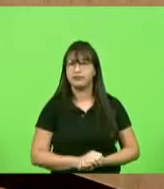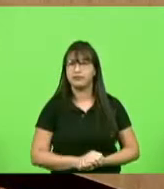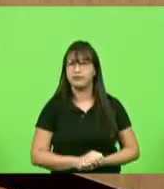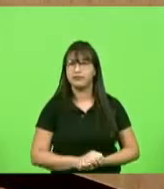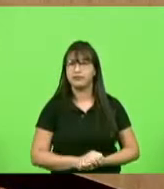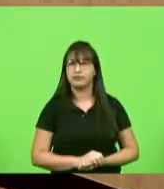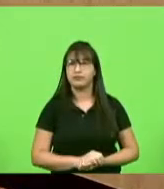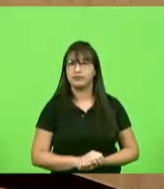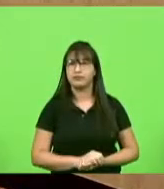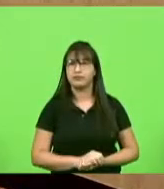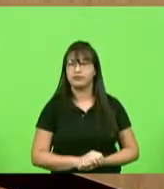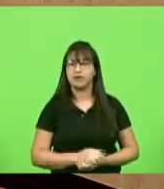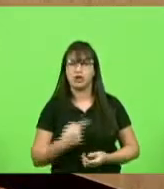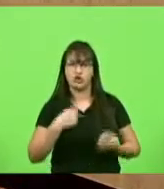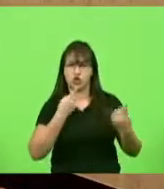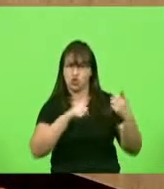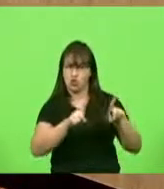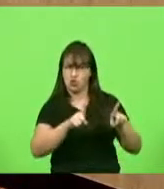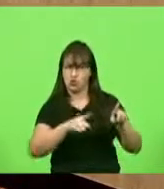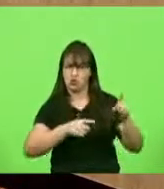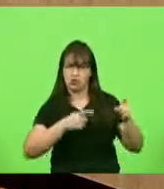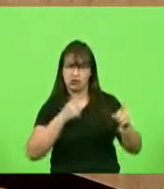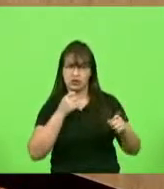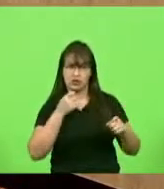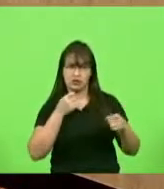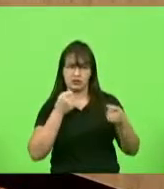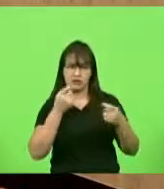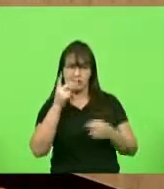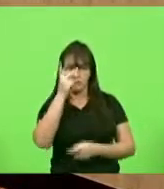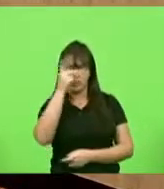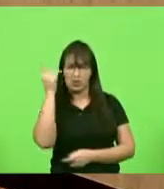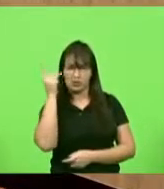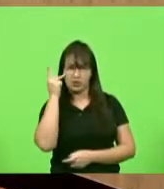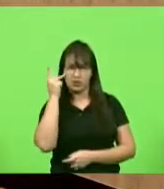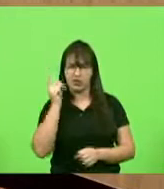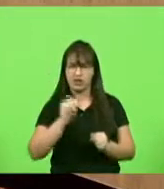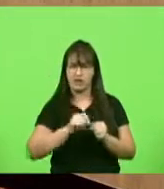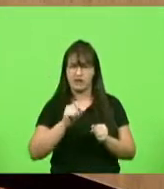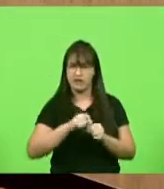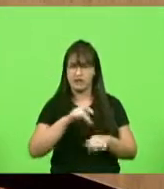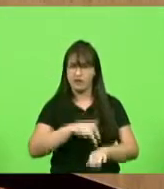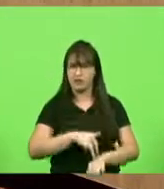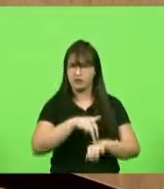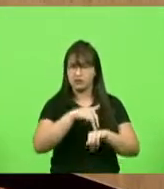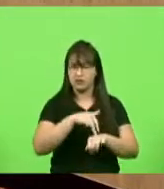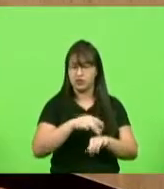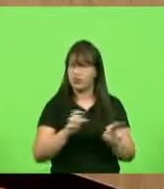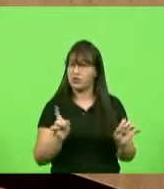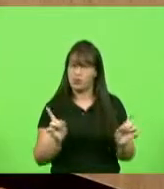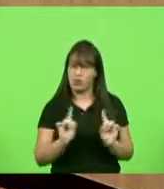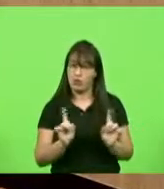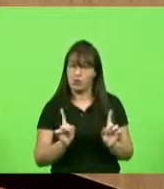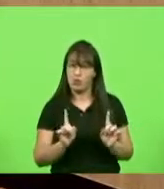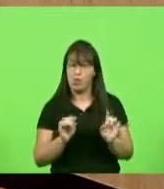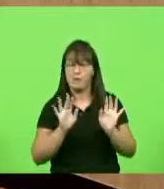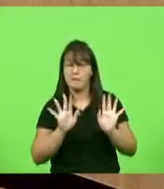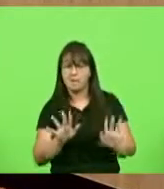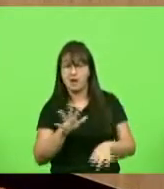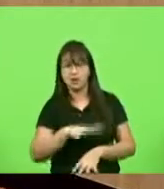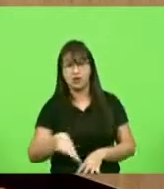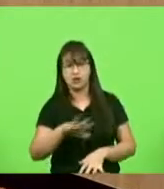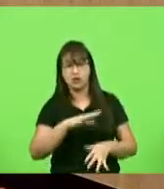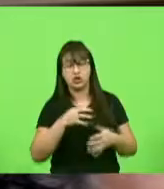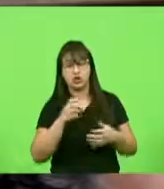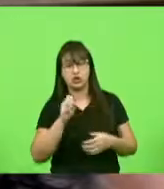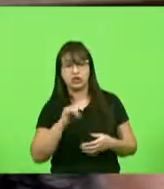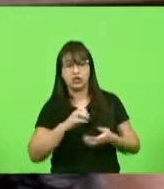está criticando a Paulinha por ter feito as moções, não é isso. Só que cabe a nós querer cumprimentar